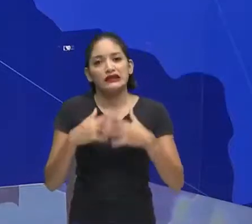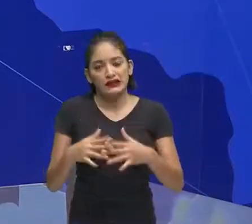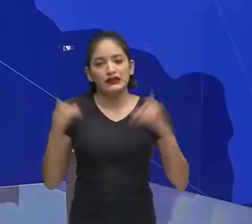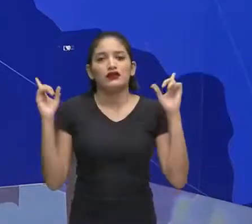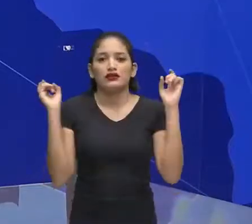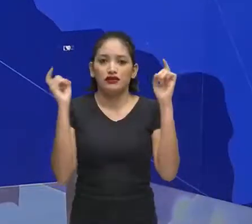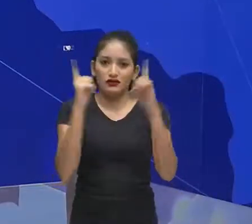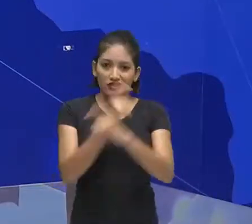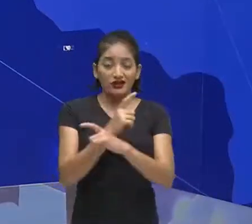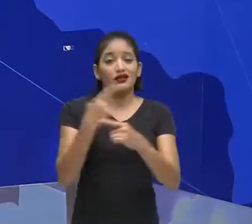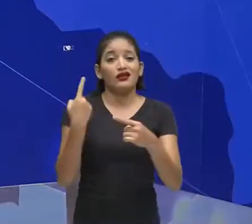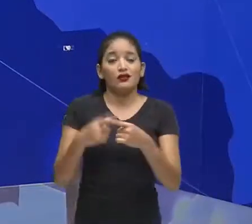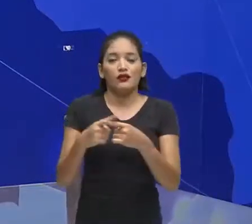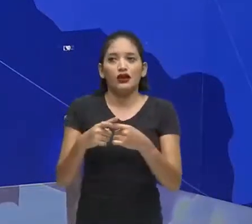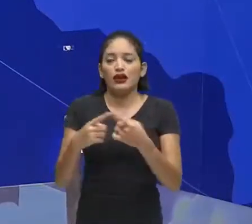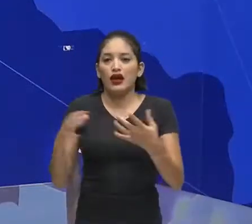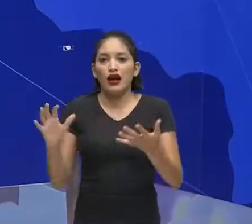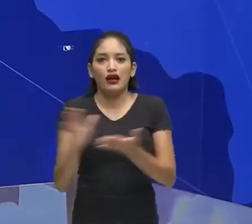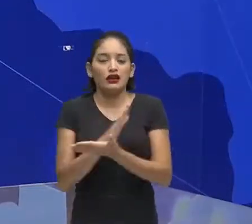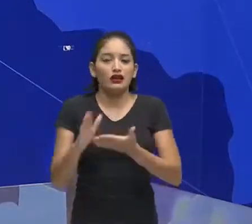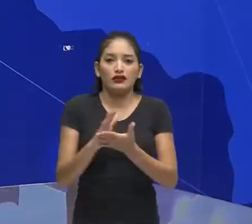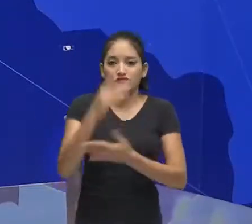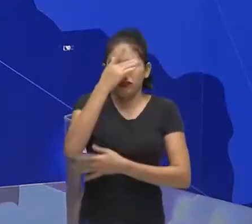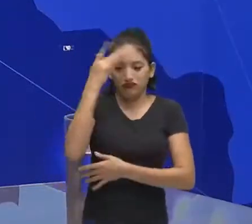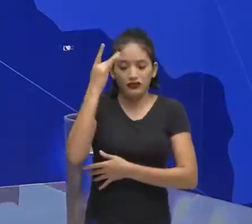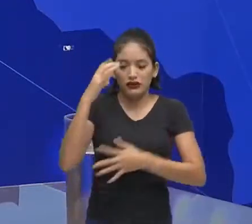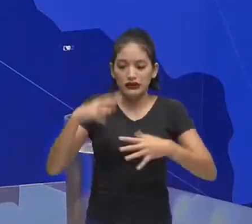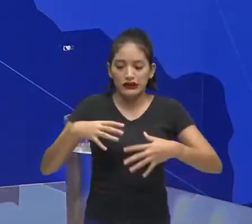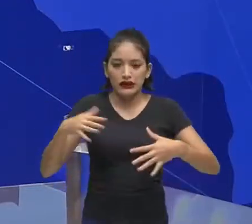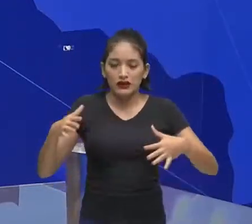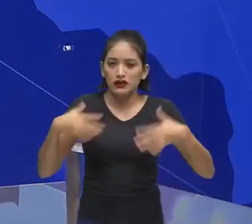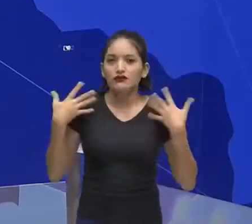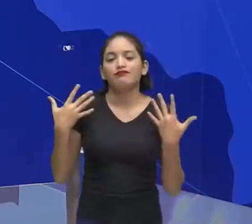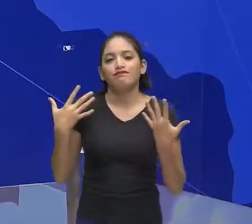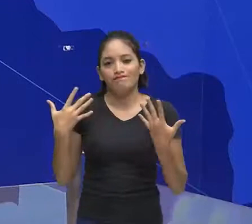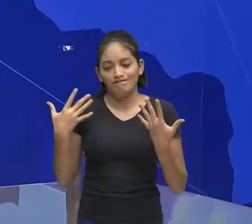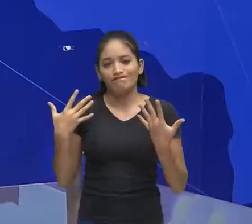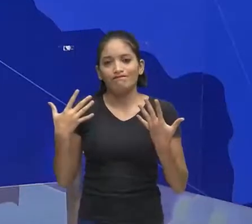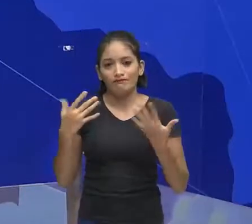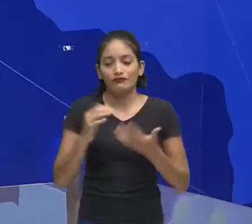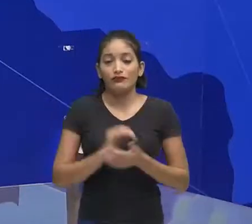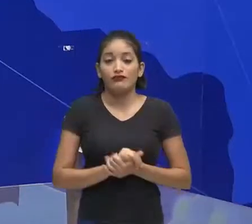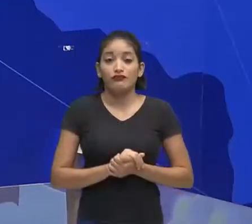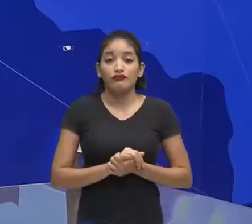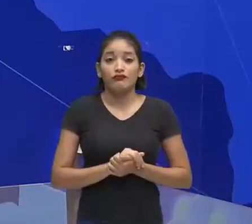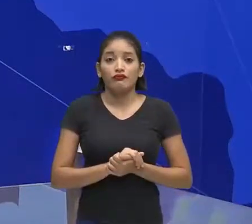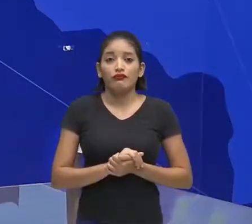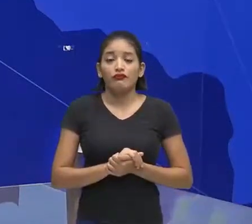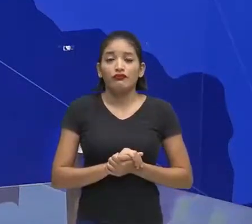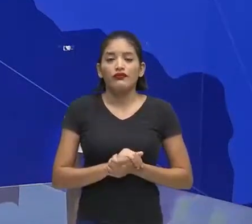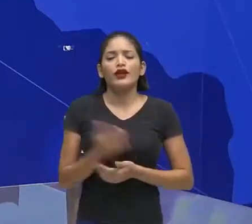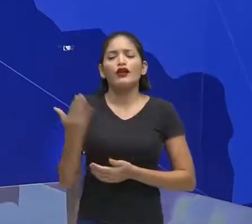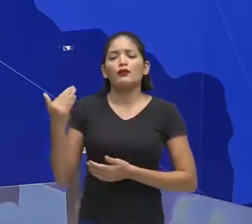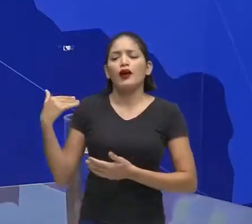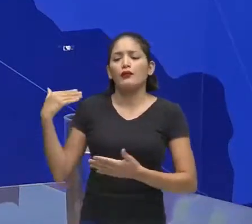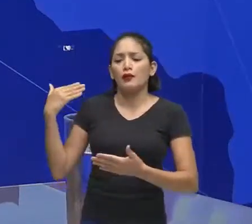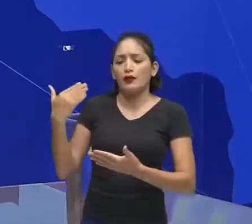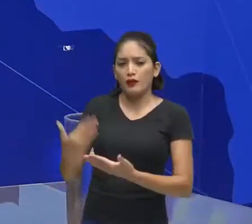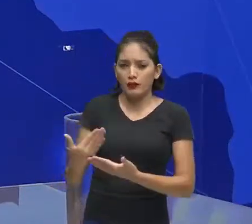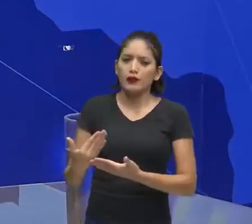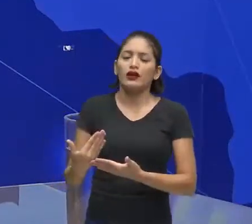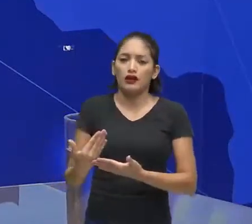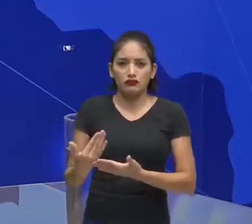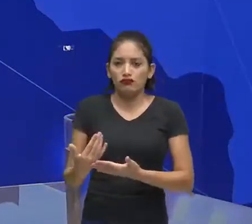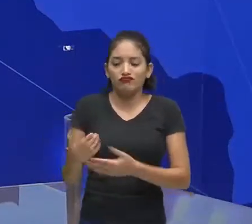porque também é algo que assusta. Entretanto, por muito tempo não se falou, com receio desse